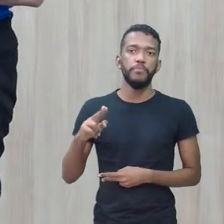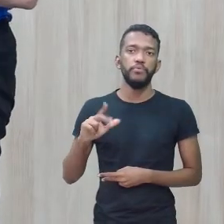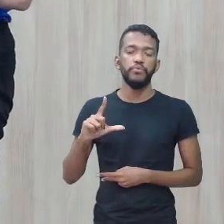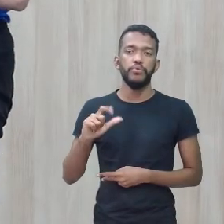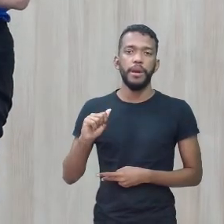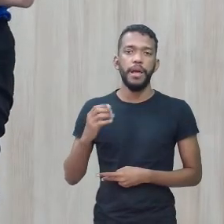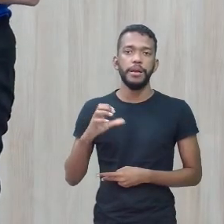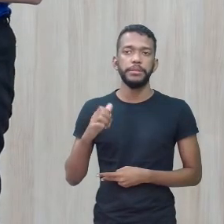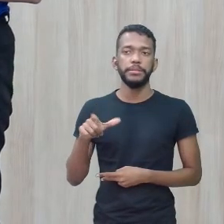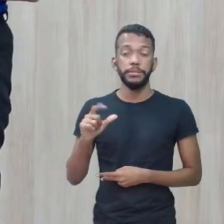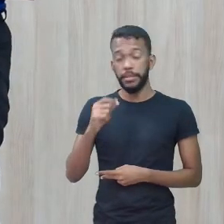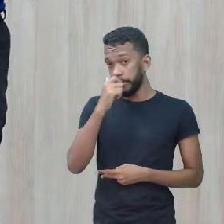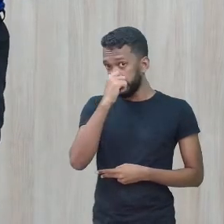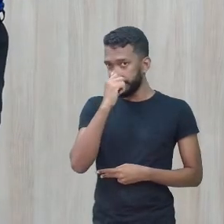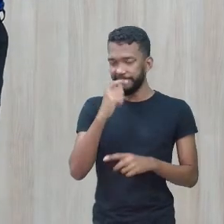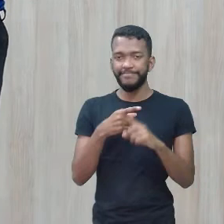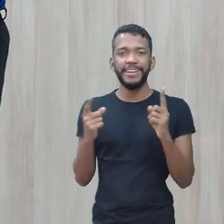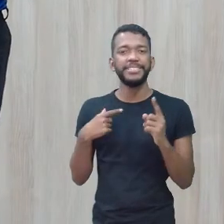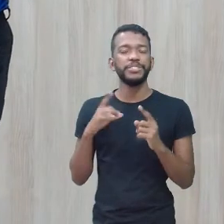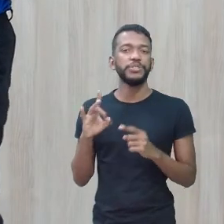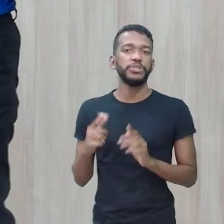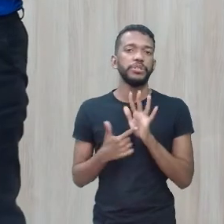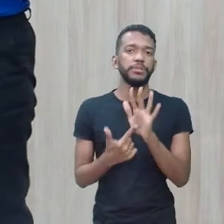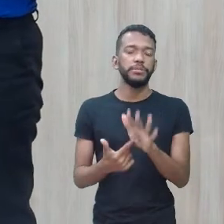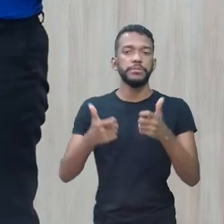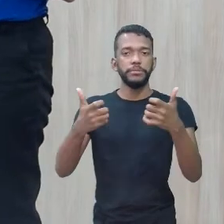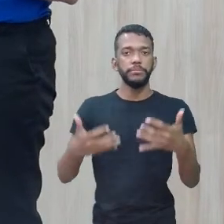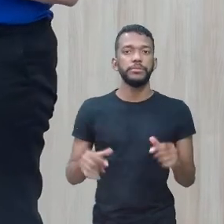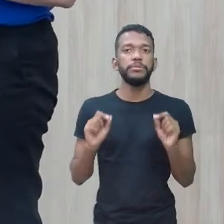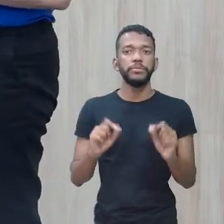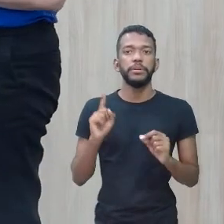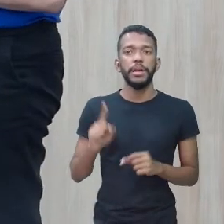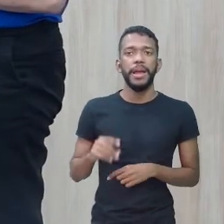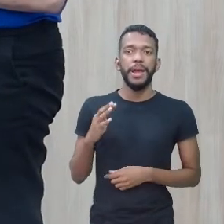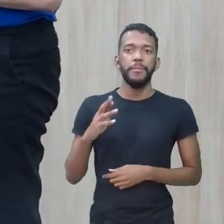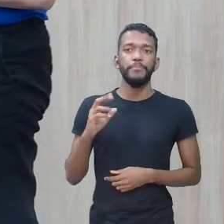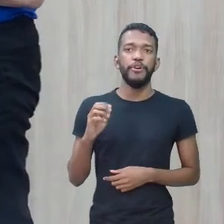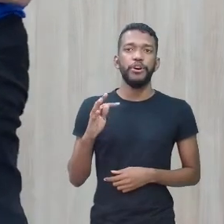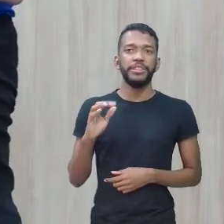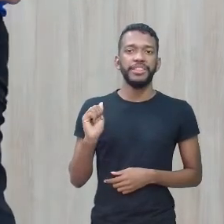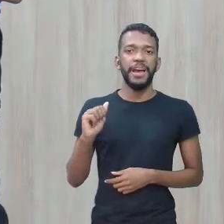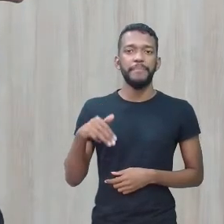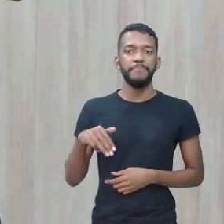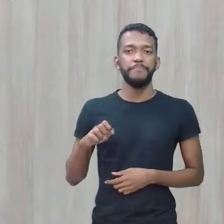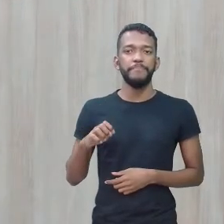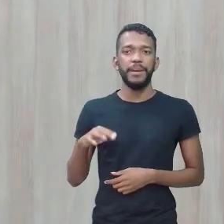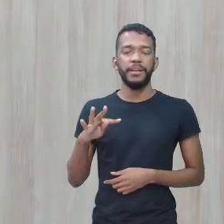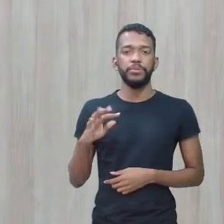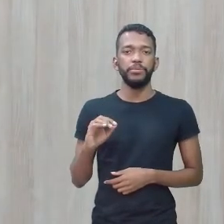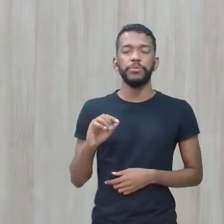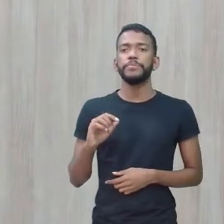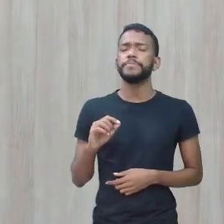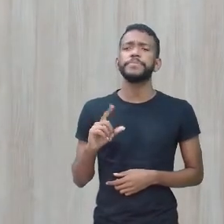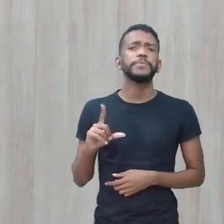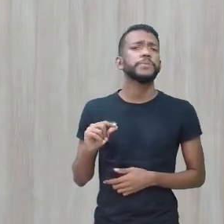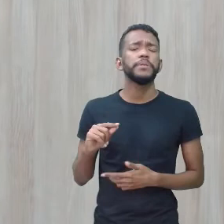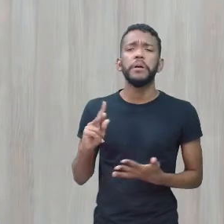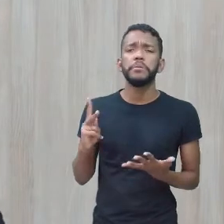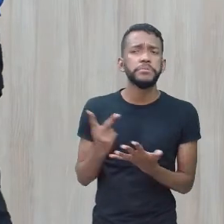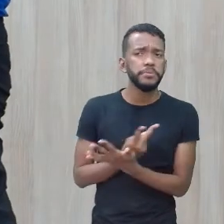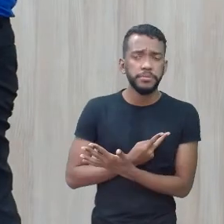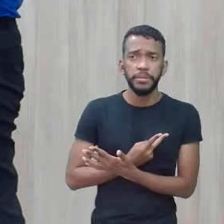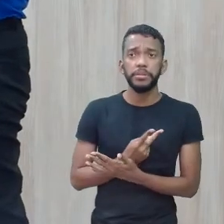só citei a reprodução assexuada por brotamento. Então, o que é que acontece nessa reprodução?